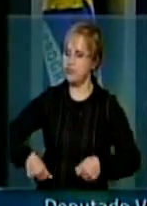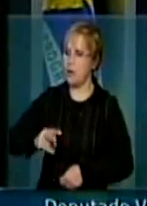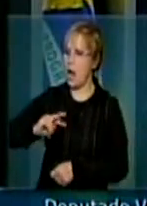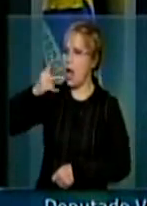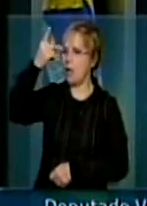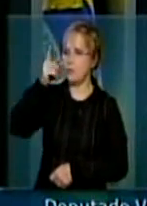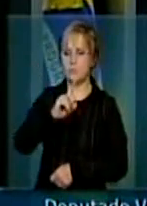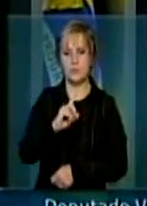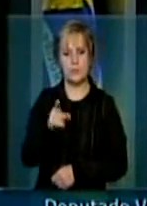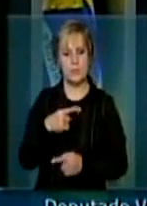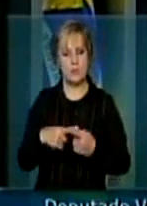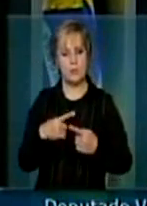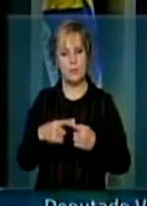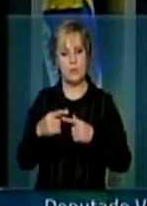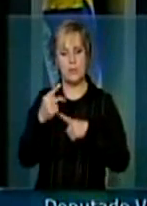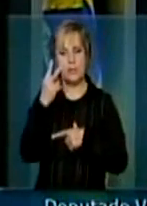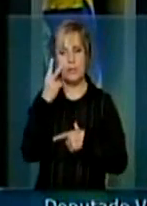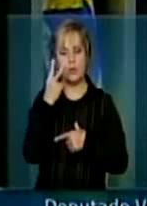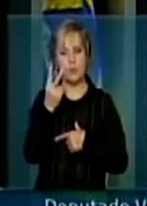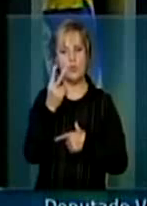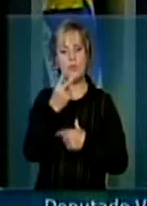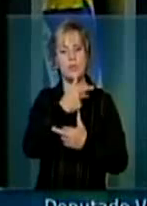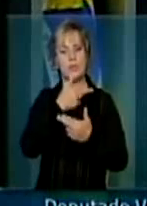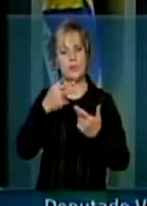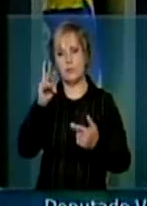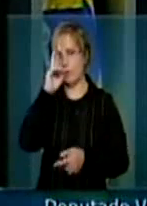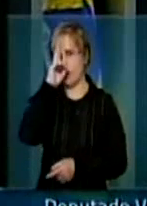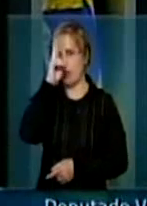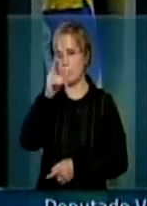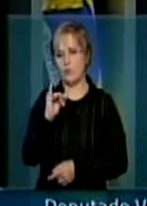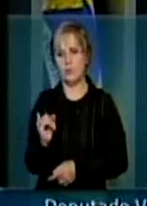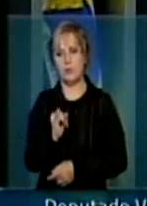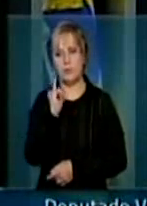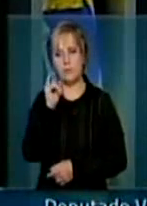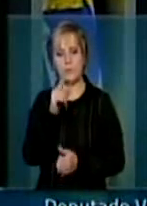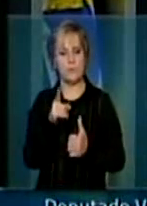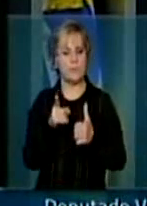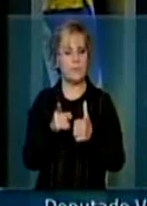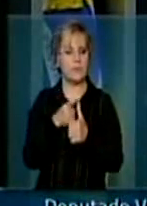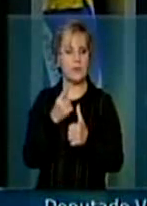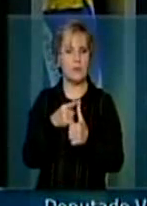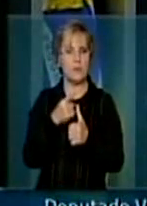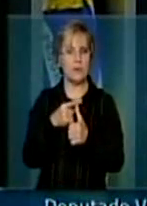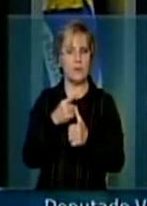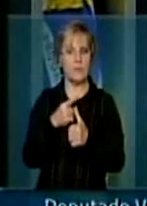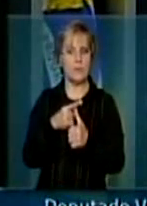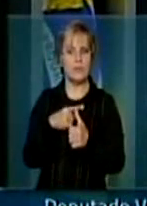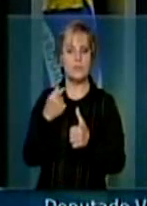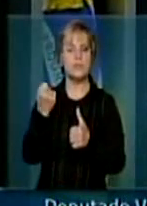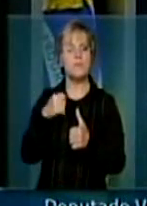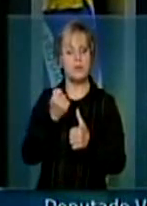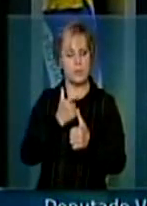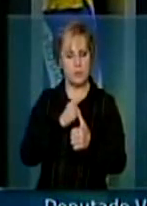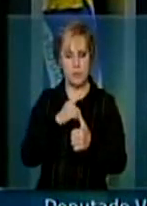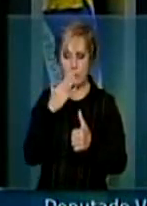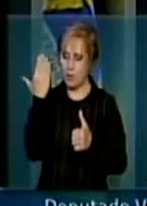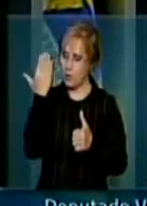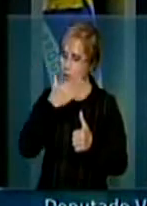duas importantes e básicas razões. A primeira delas é o fato de que há a comprovação